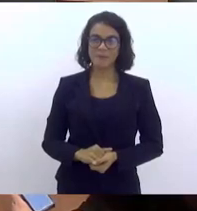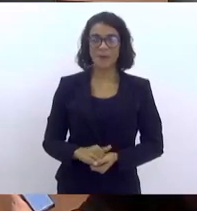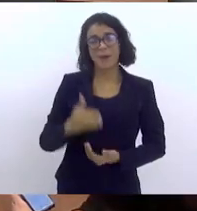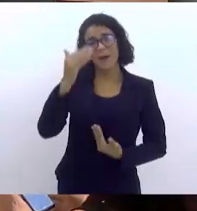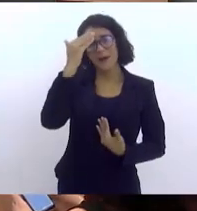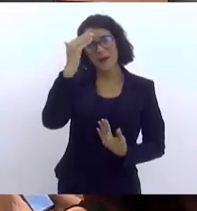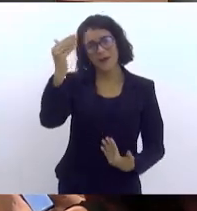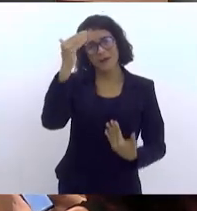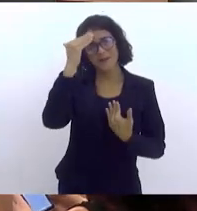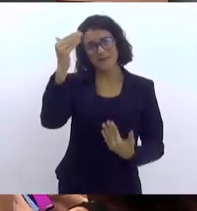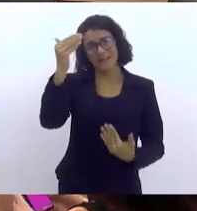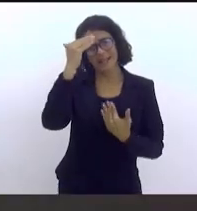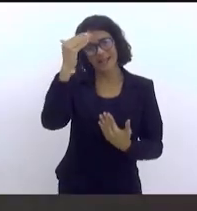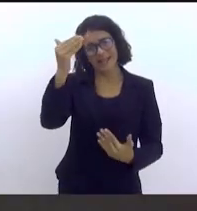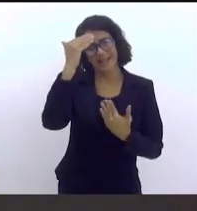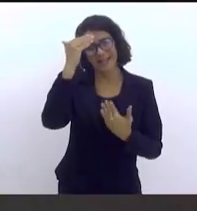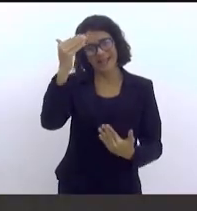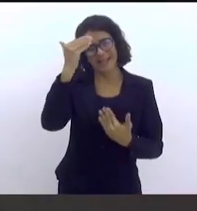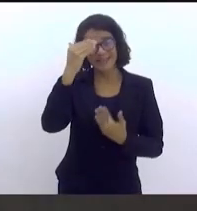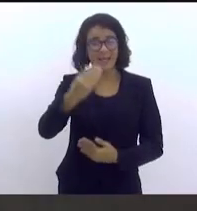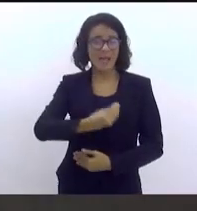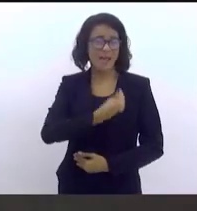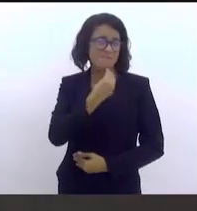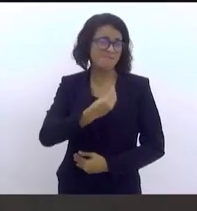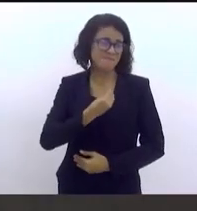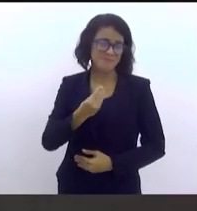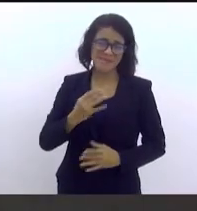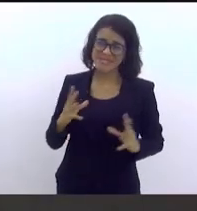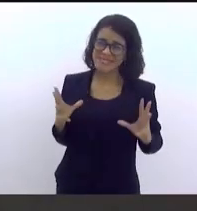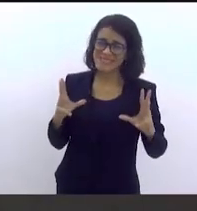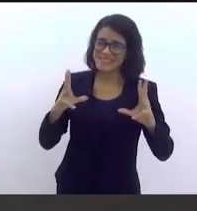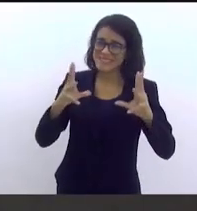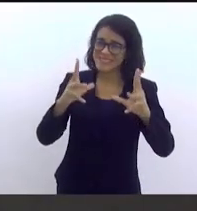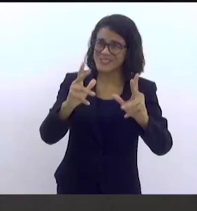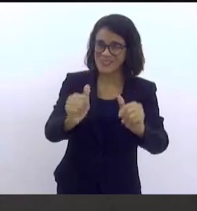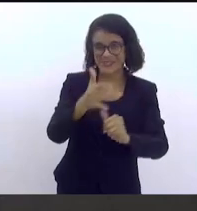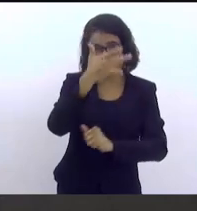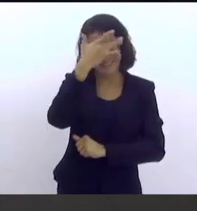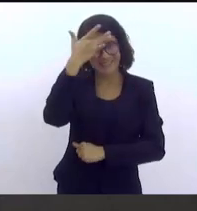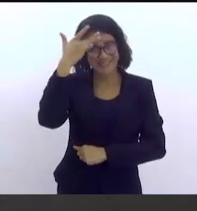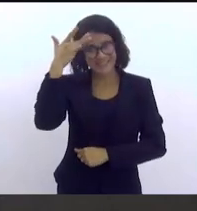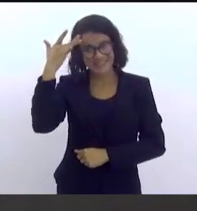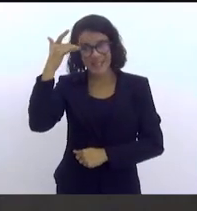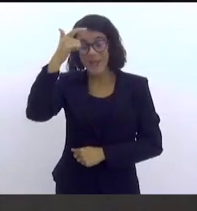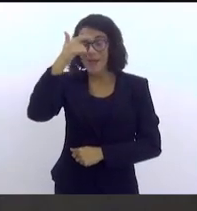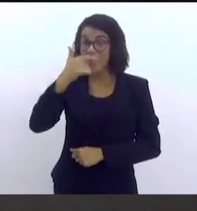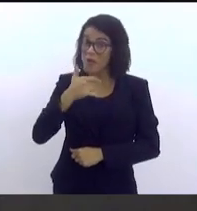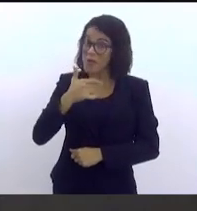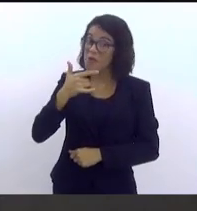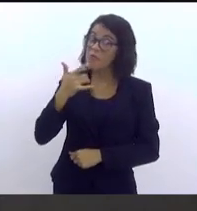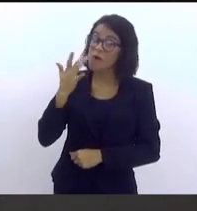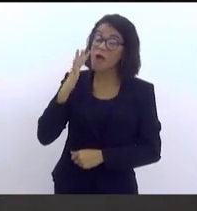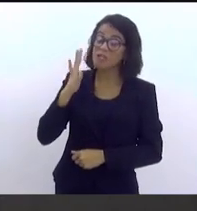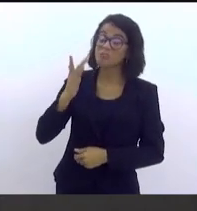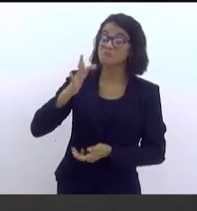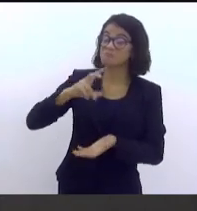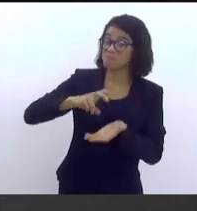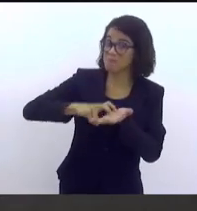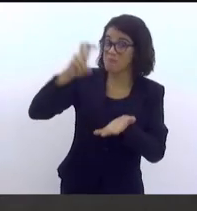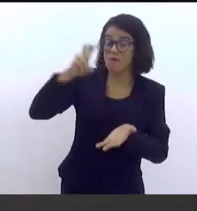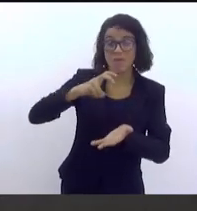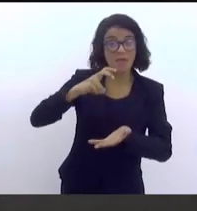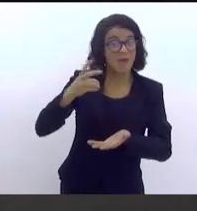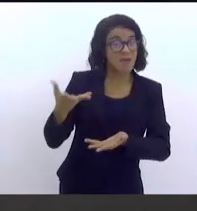muito obrigada muito obrigada a presença de todas as pessoas foi eu considero que foi uma manhã muito